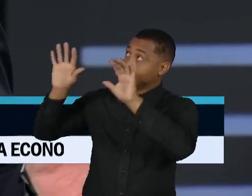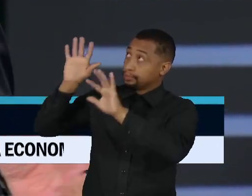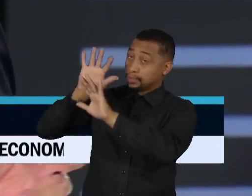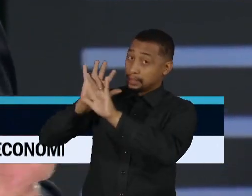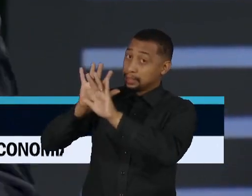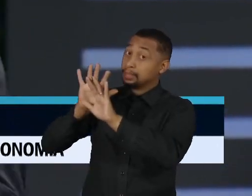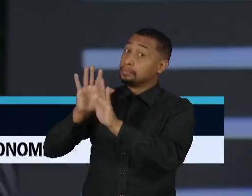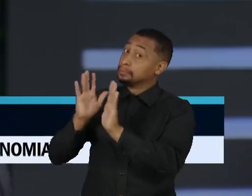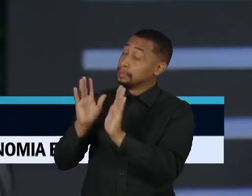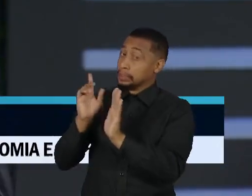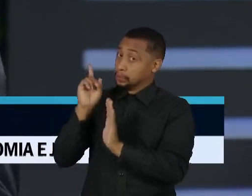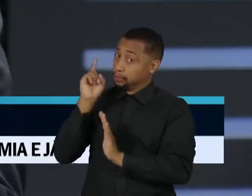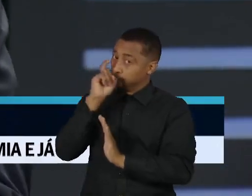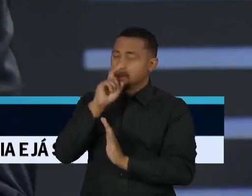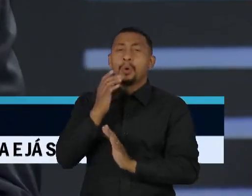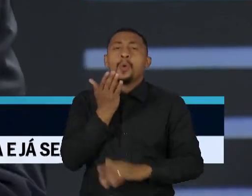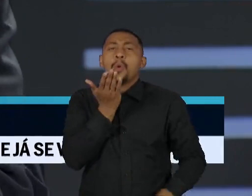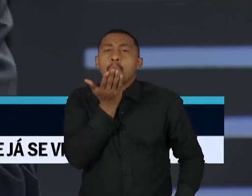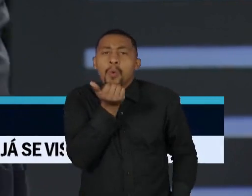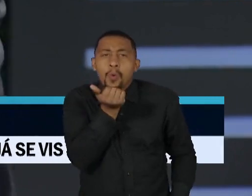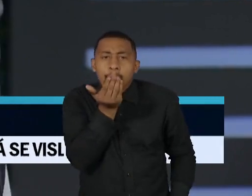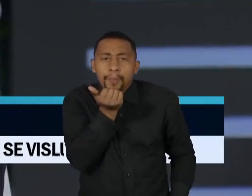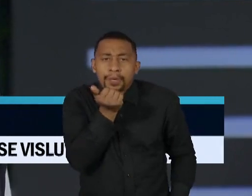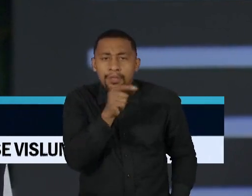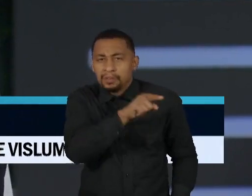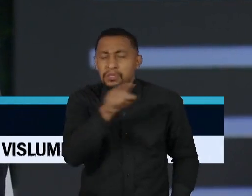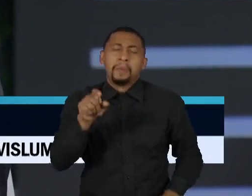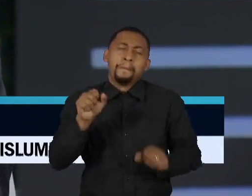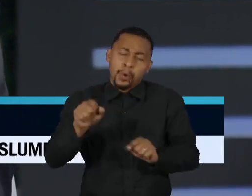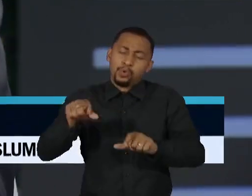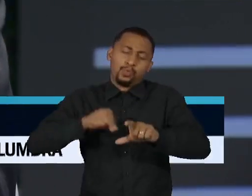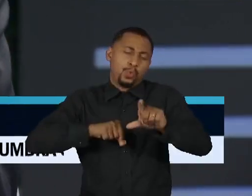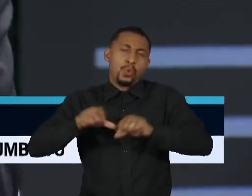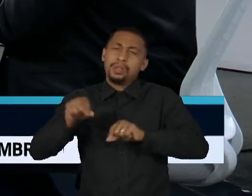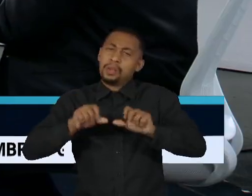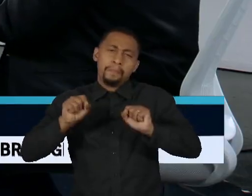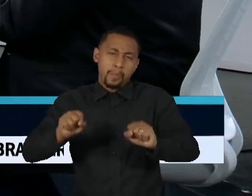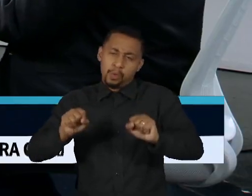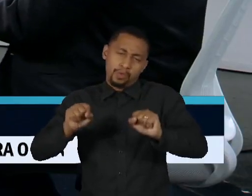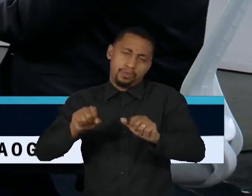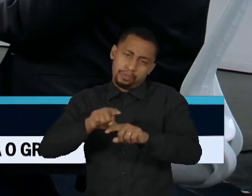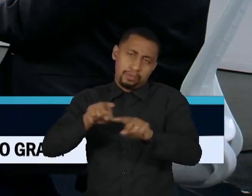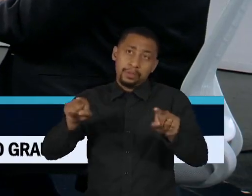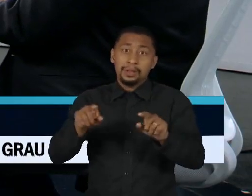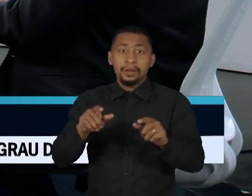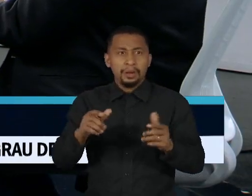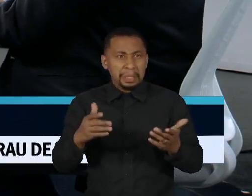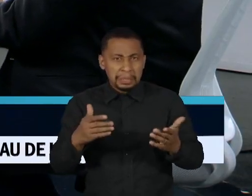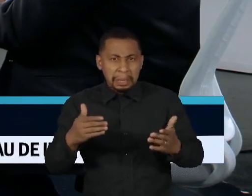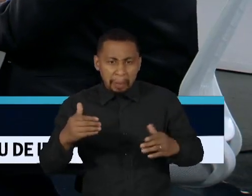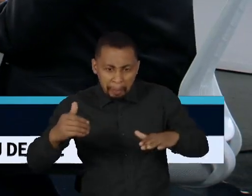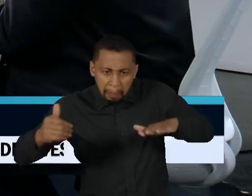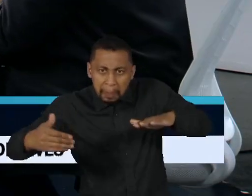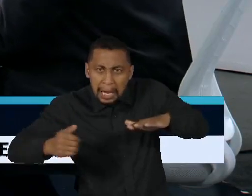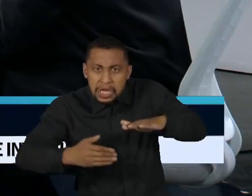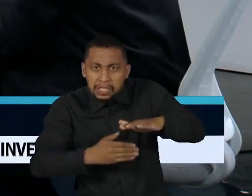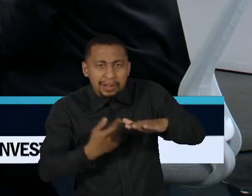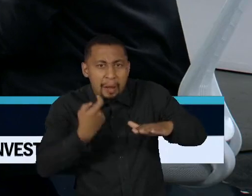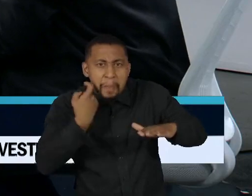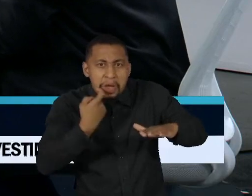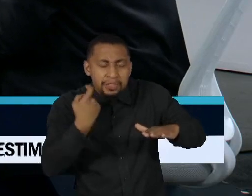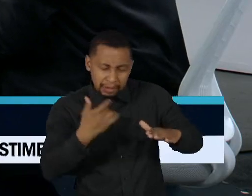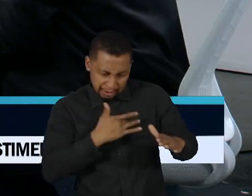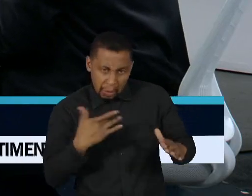um pouco, né? Se você tiver dinheiro, você vai escolher uma coisa que você imagina. Mas um peixe é algo que a gente pensa que é extremamente saudável. E você compra